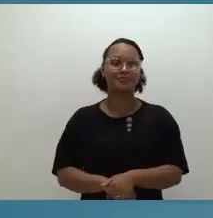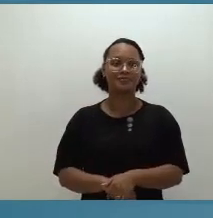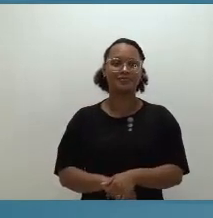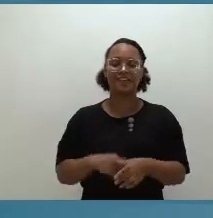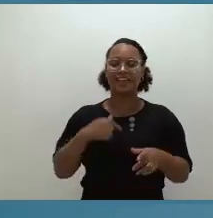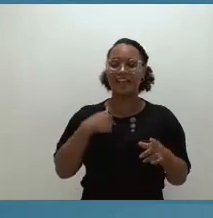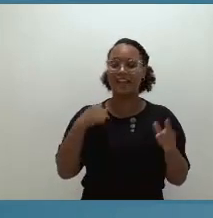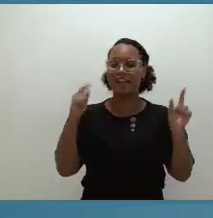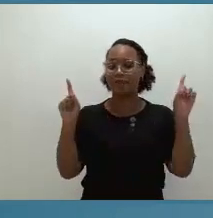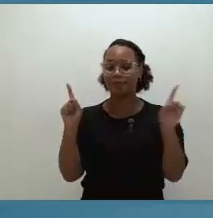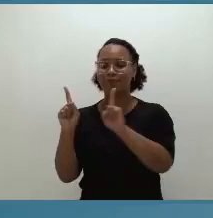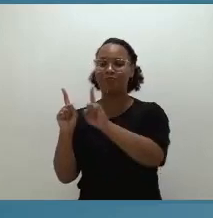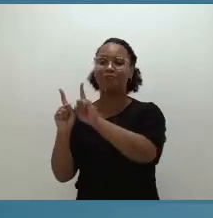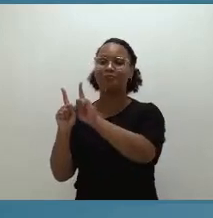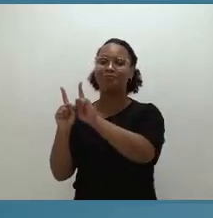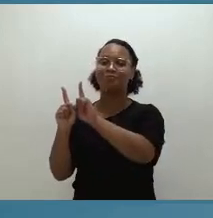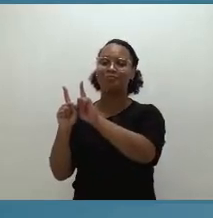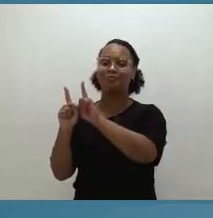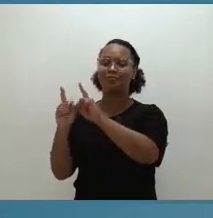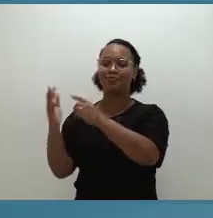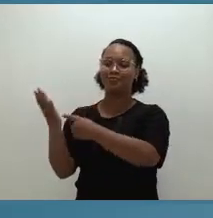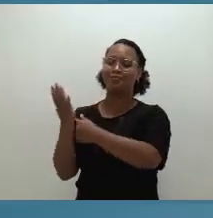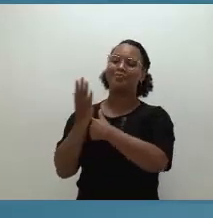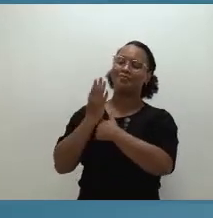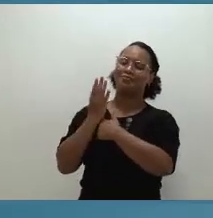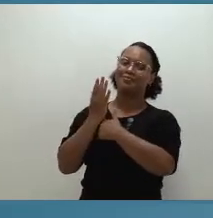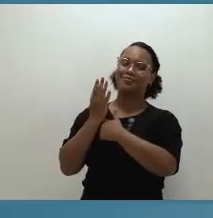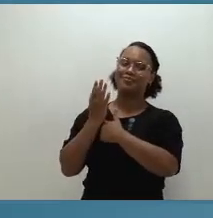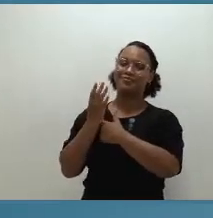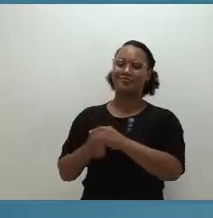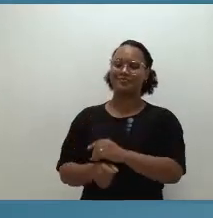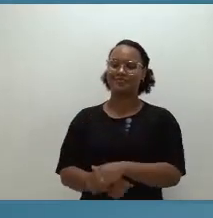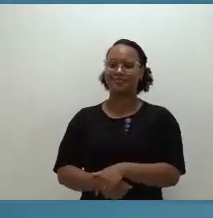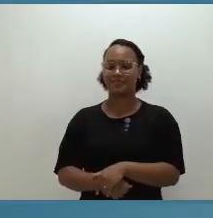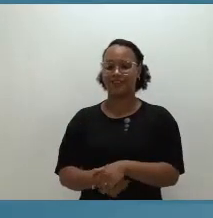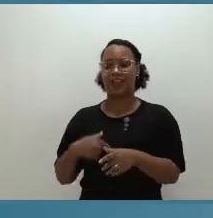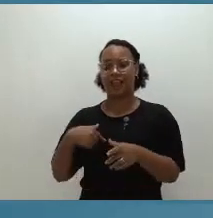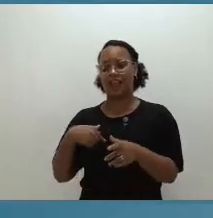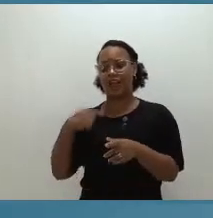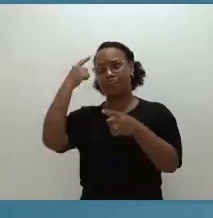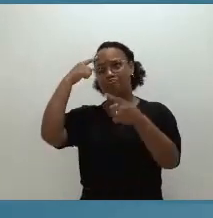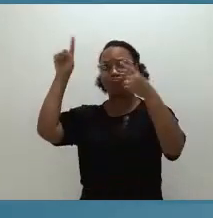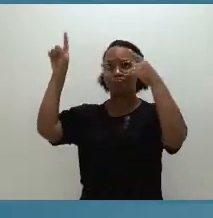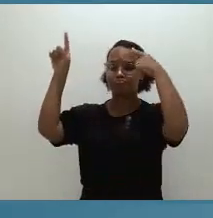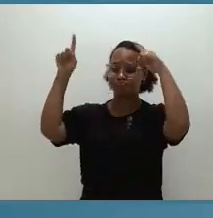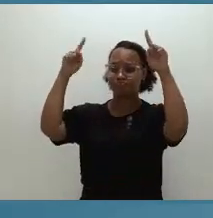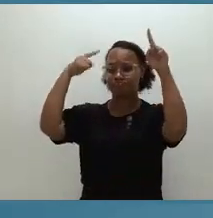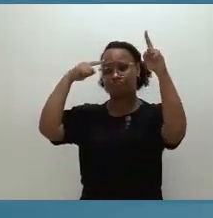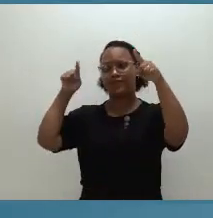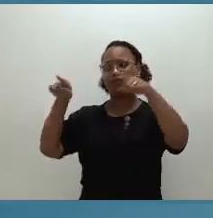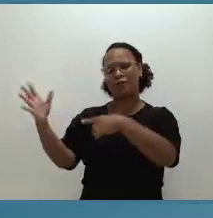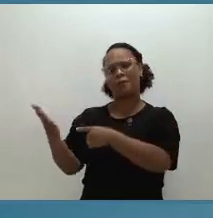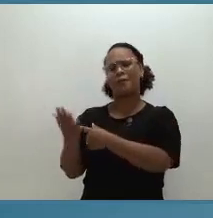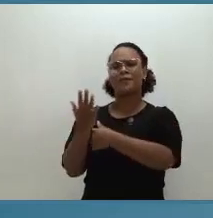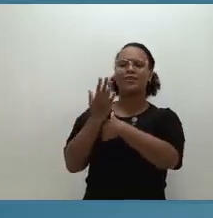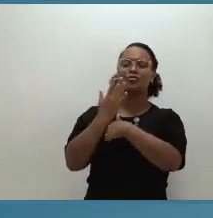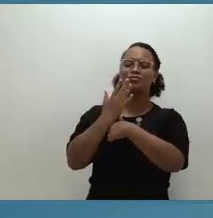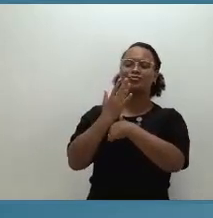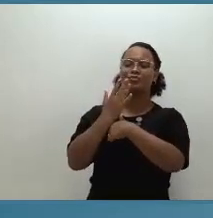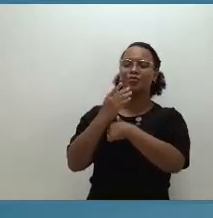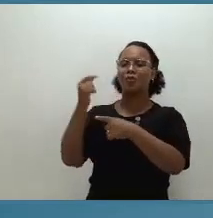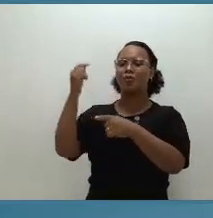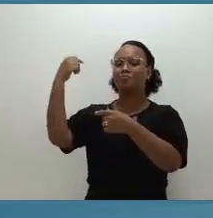Recorri a Vossa Excelência para me auxiliar. Nas dúvidas, Vossa Excelência sempre me ajudou,